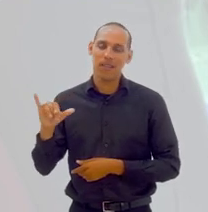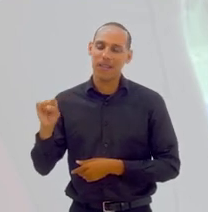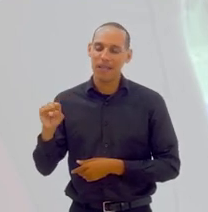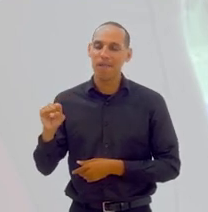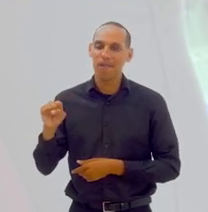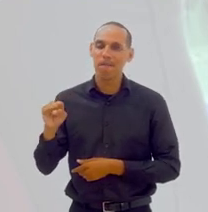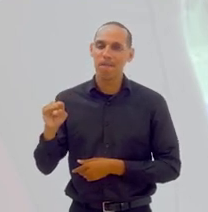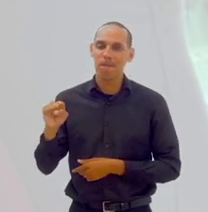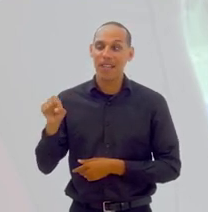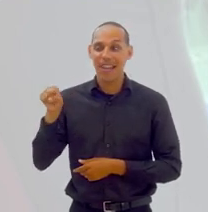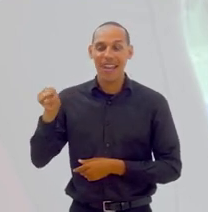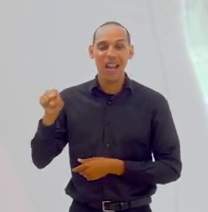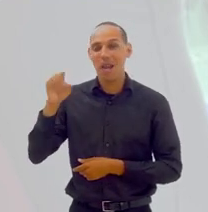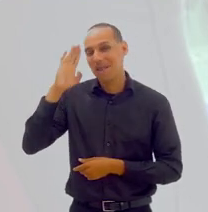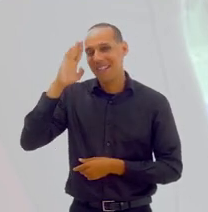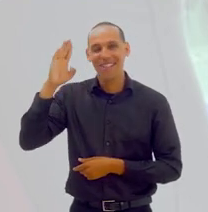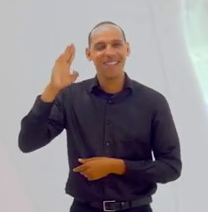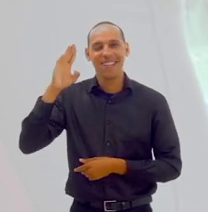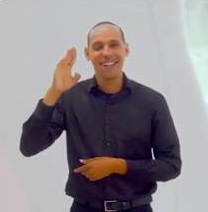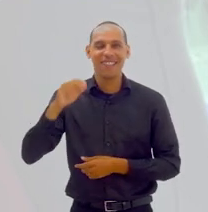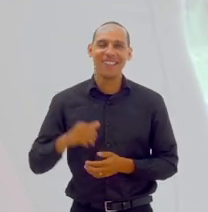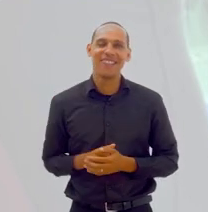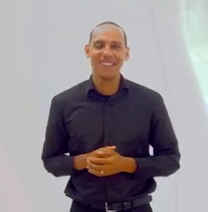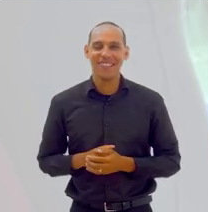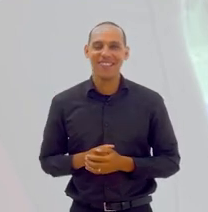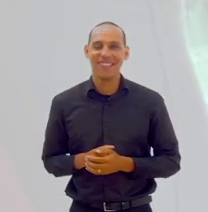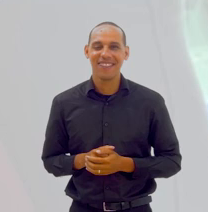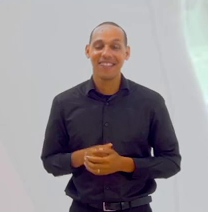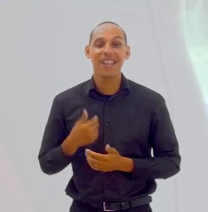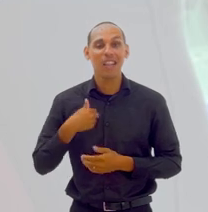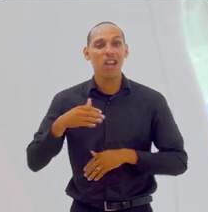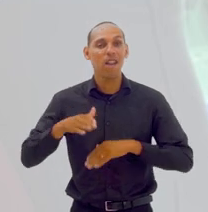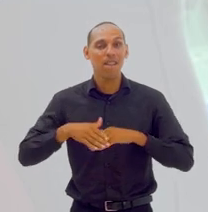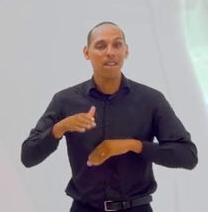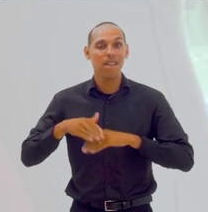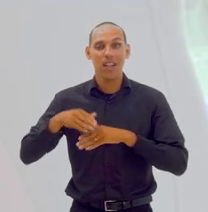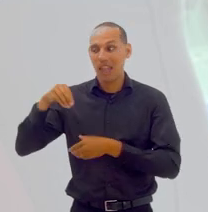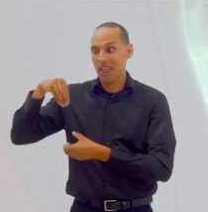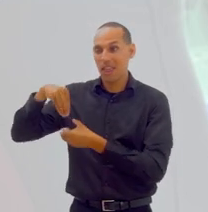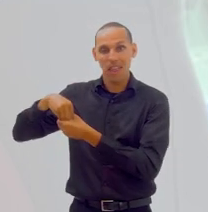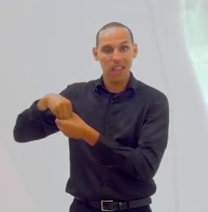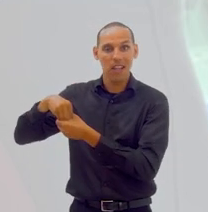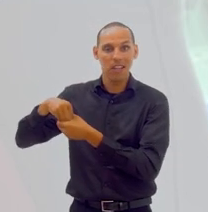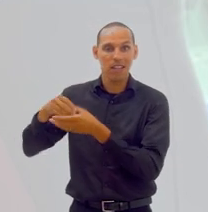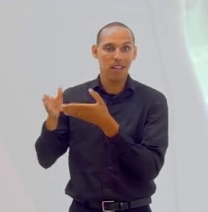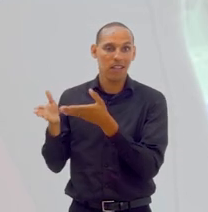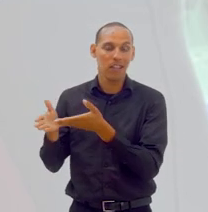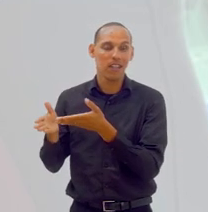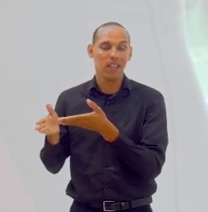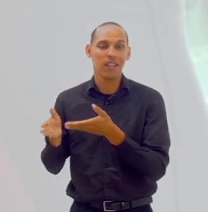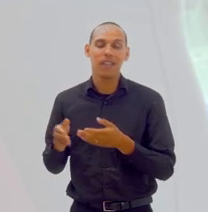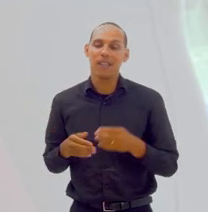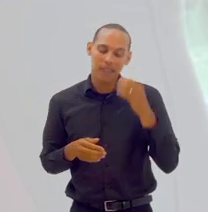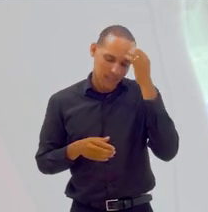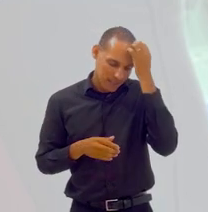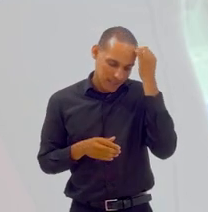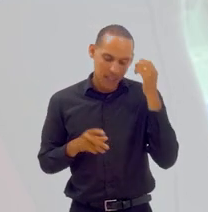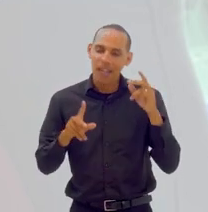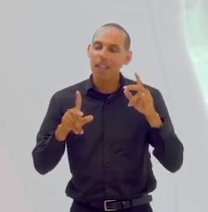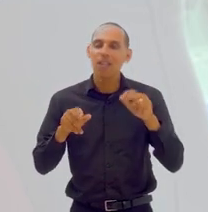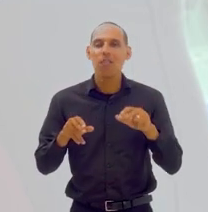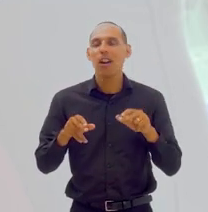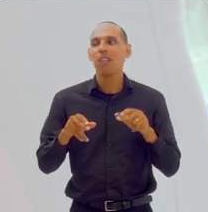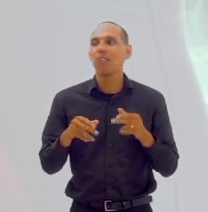a cereja no bolo. Eu considero que aquilo que eu faço em Heliópolis como uma